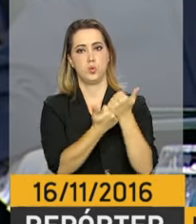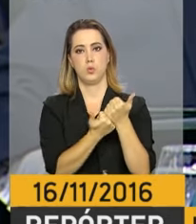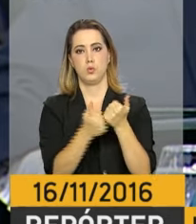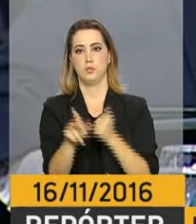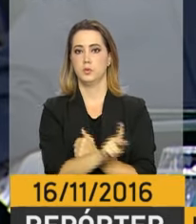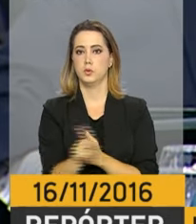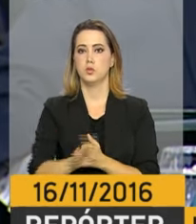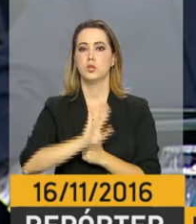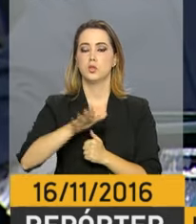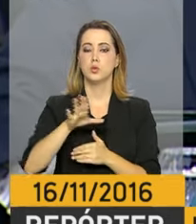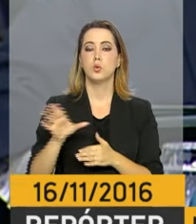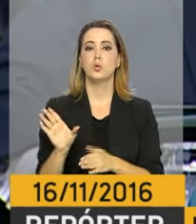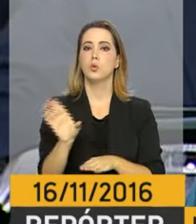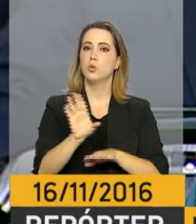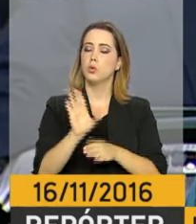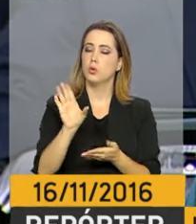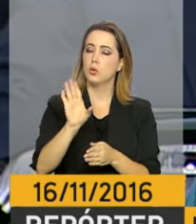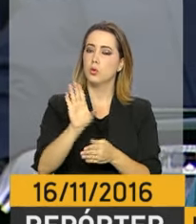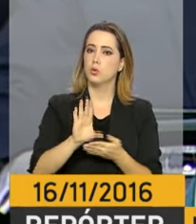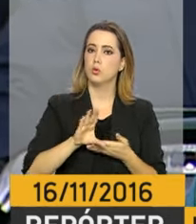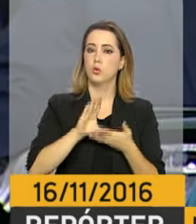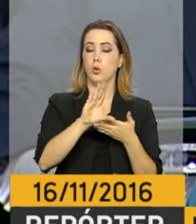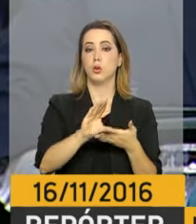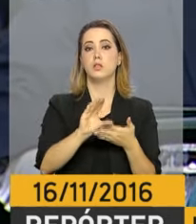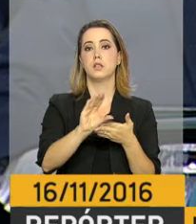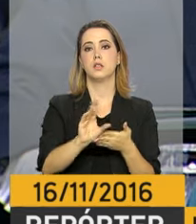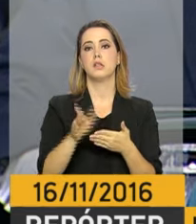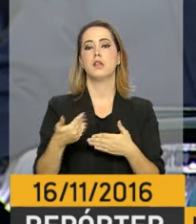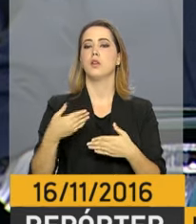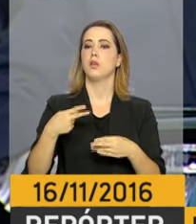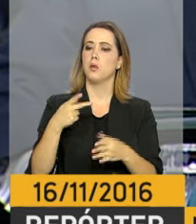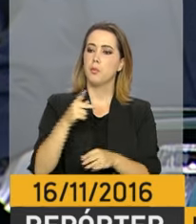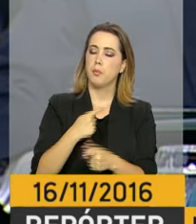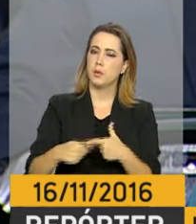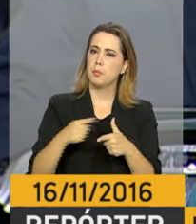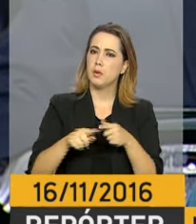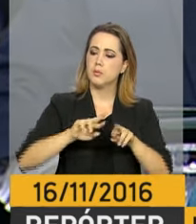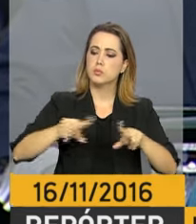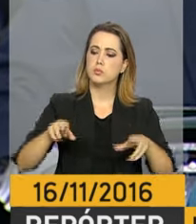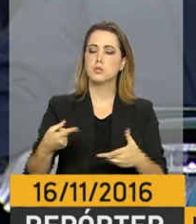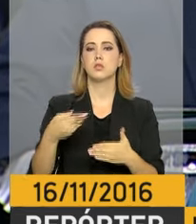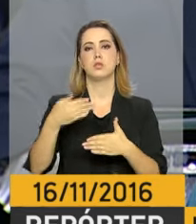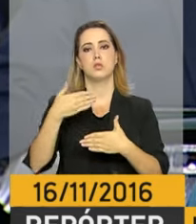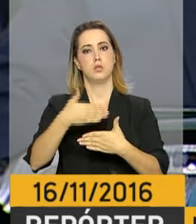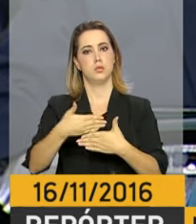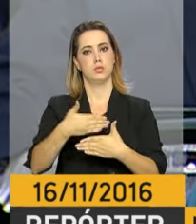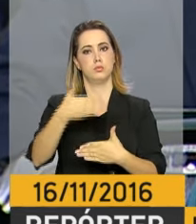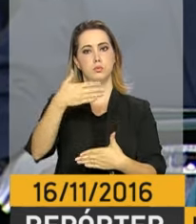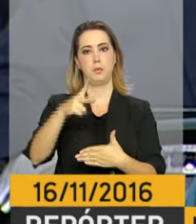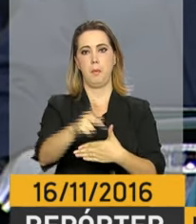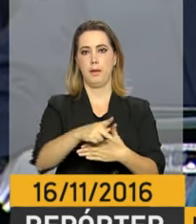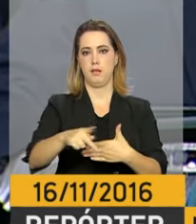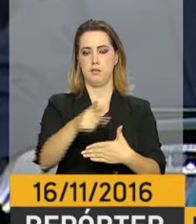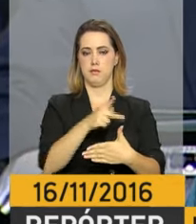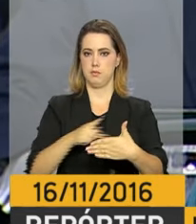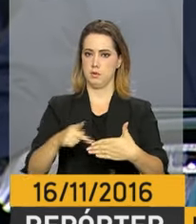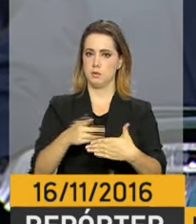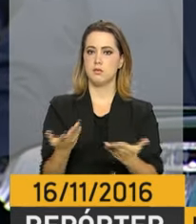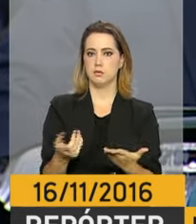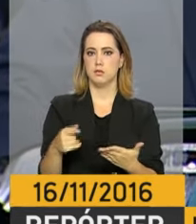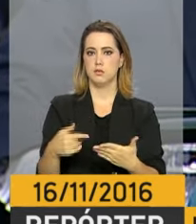a a questão das Fronteiras eh em que vigoravam duas